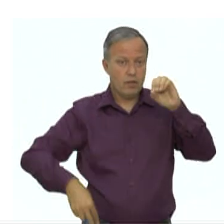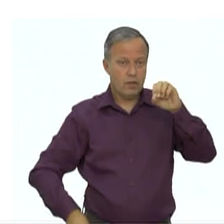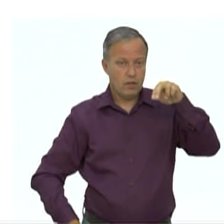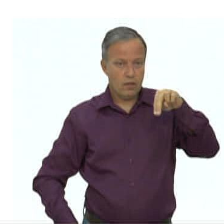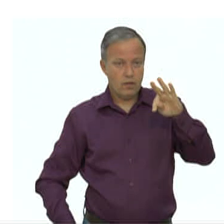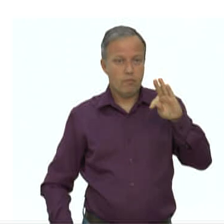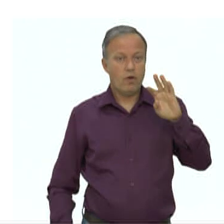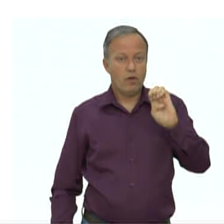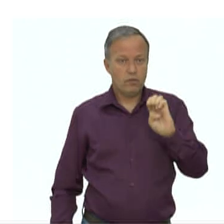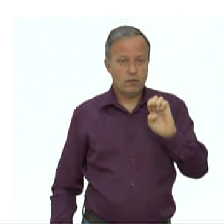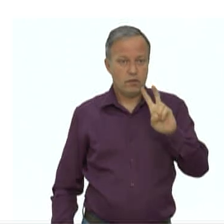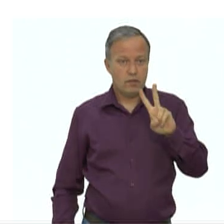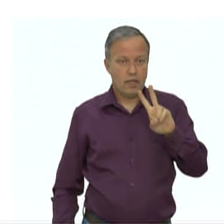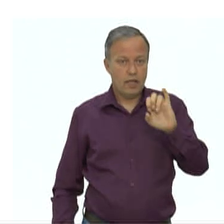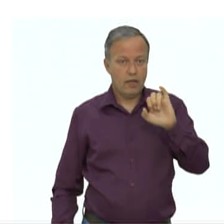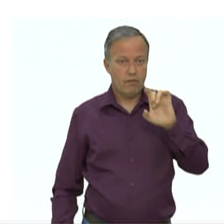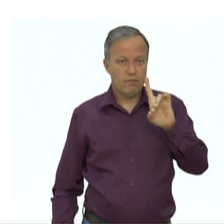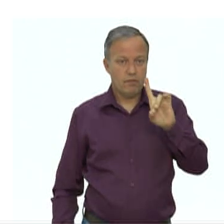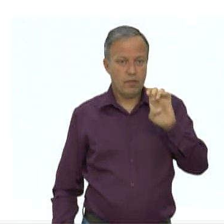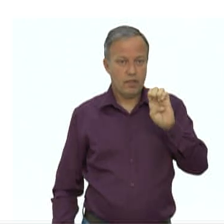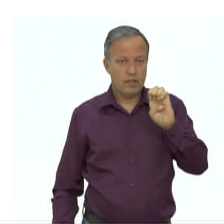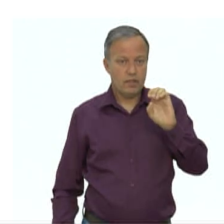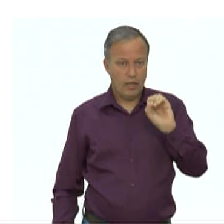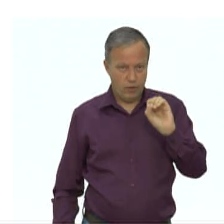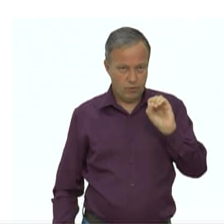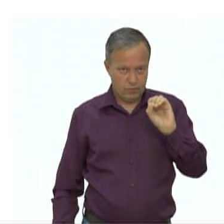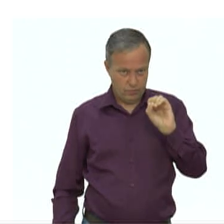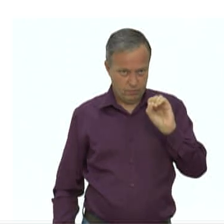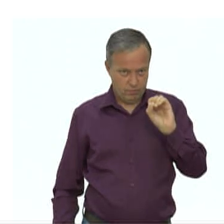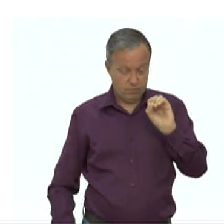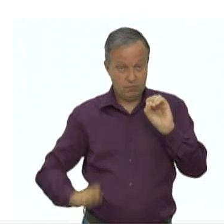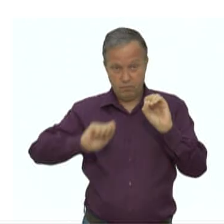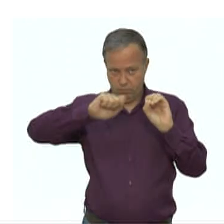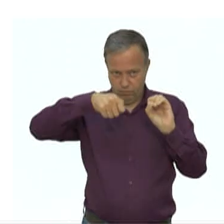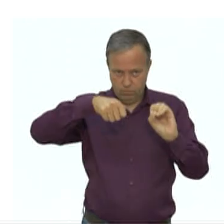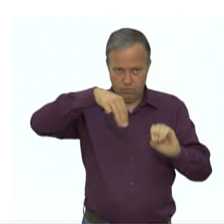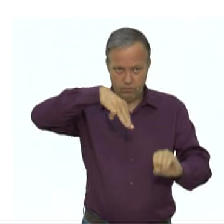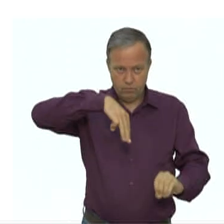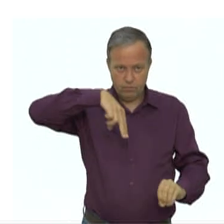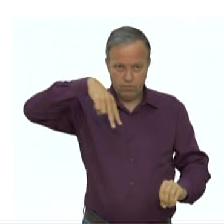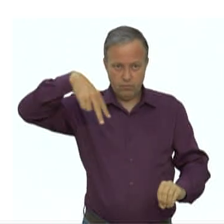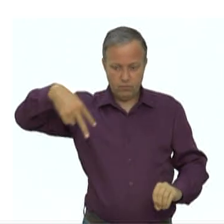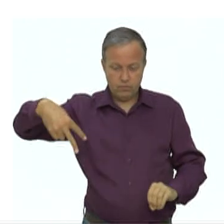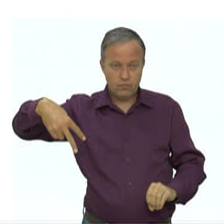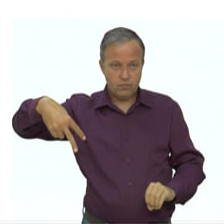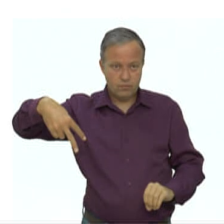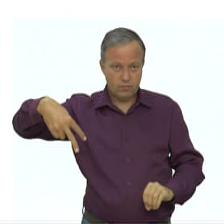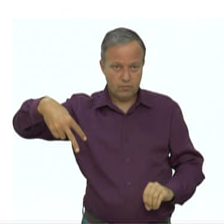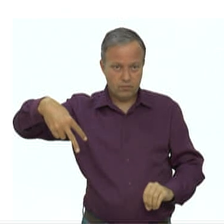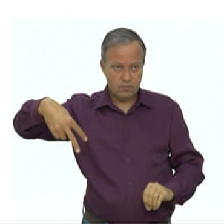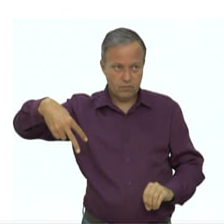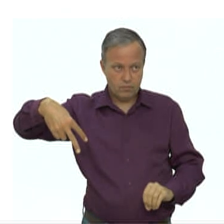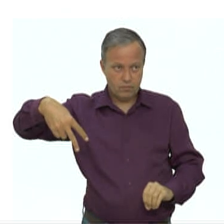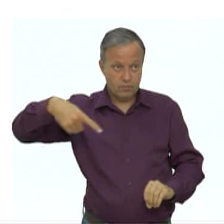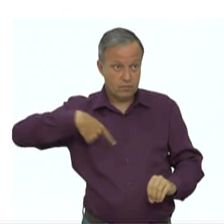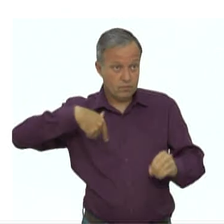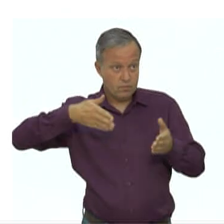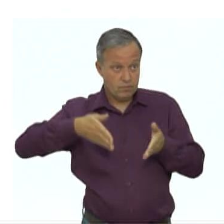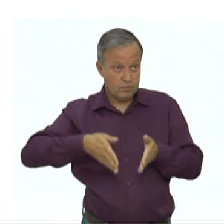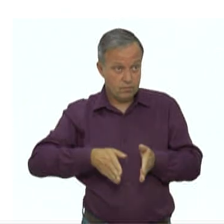professor? Uruguai, capital do Uruguai. Galeano nasceu em 1940